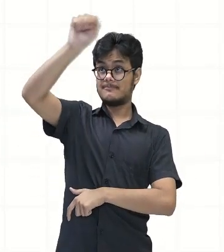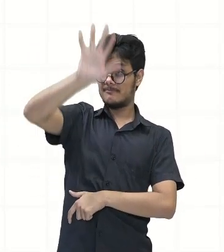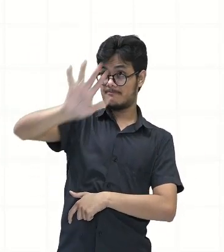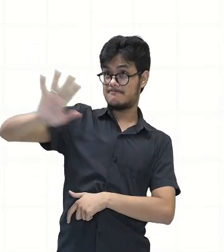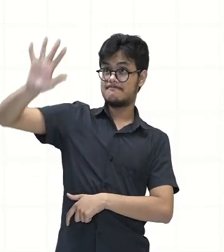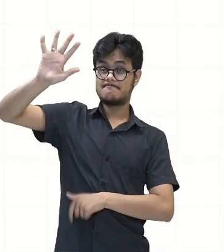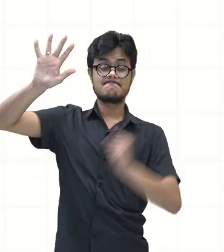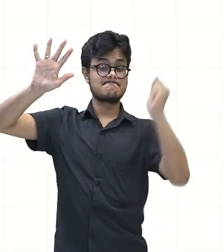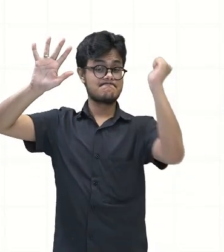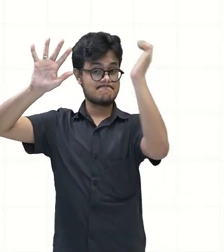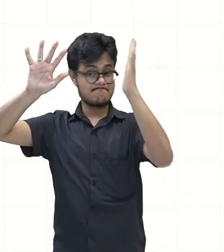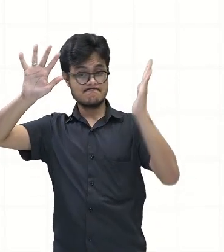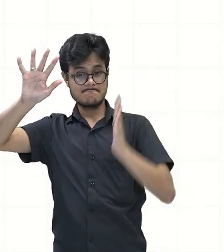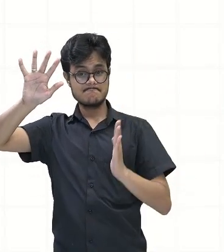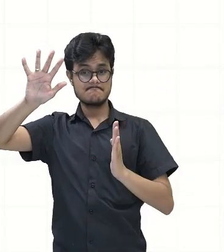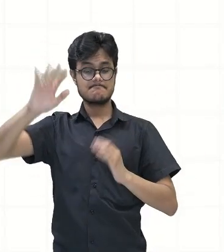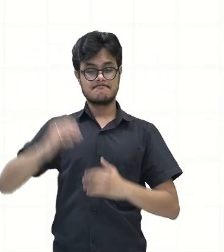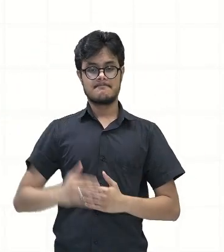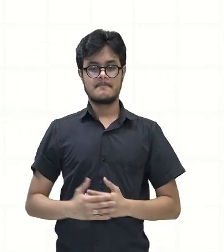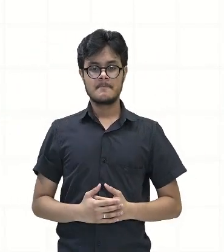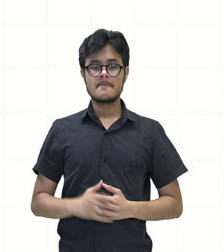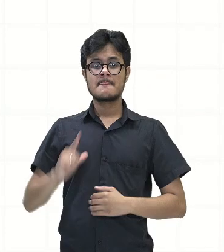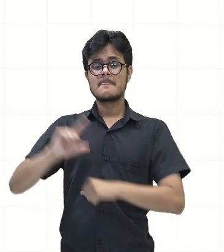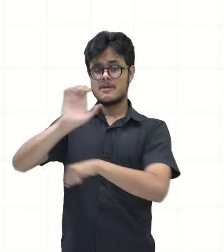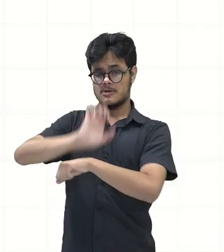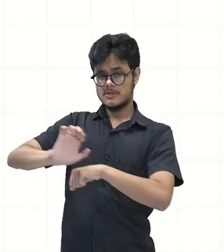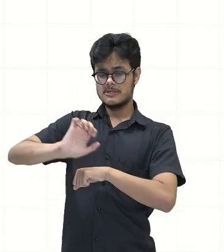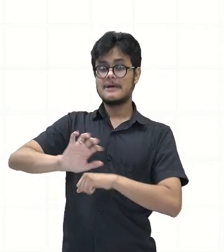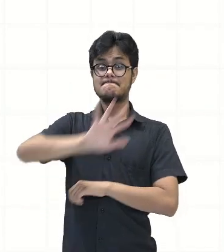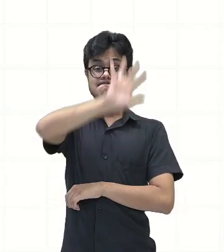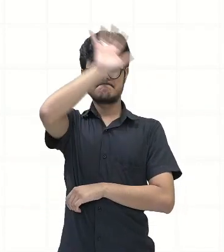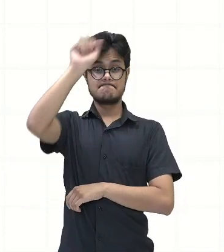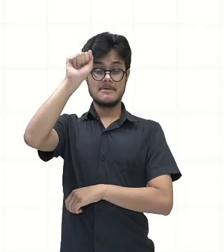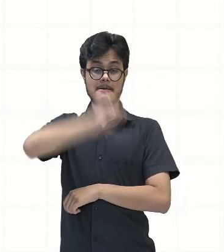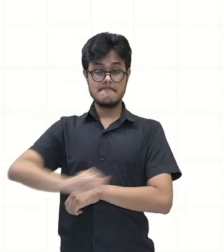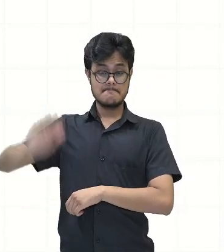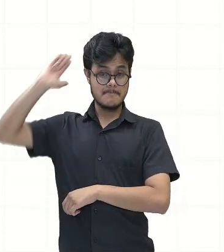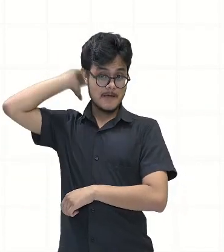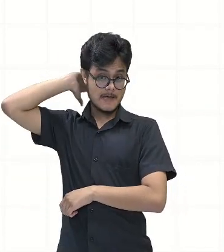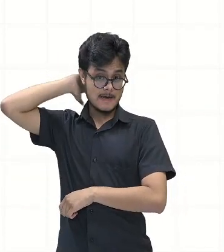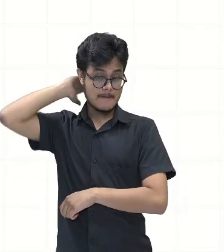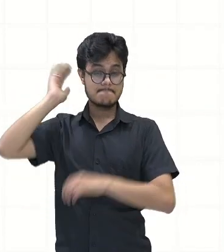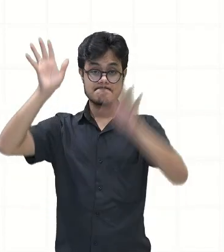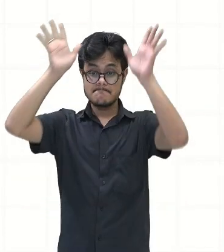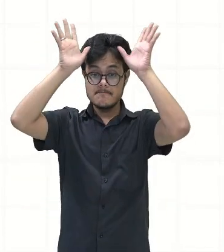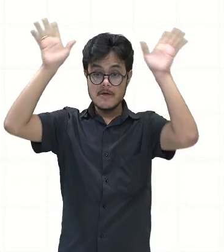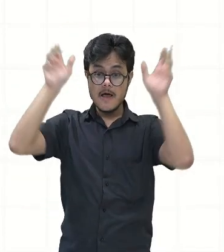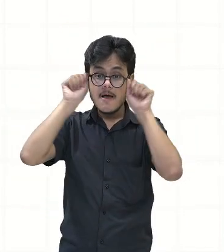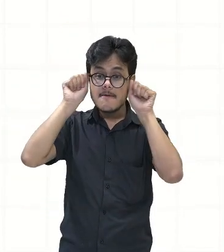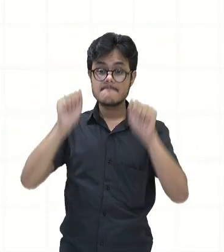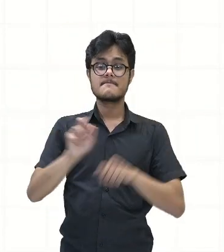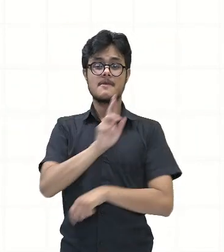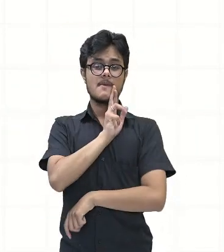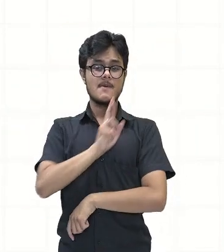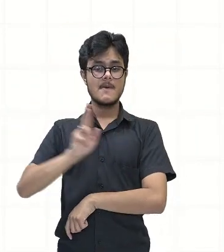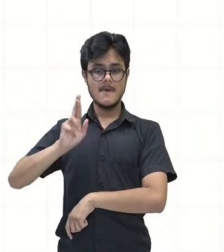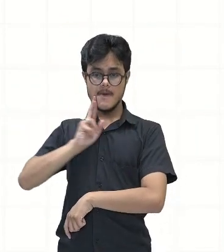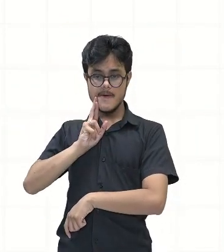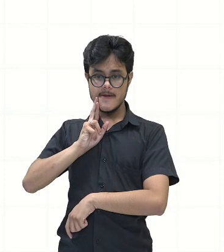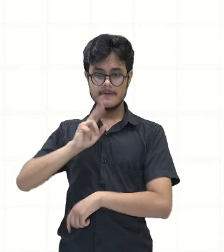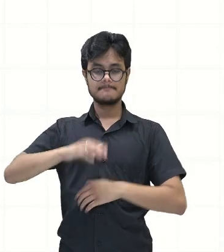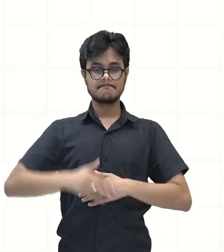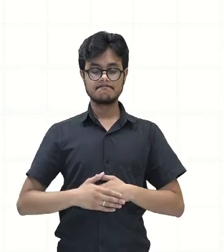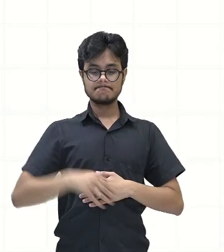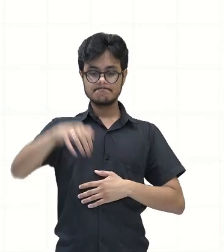Brasil, abrangendo o estado do Amazonas, Pará, Acre e Roraima, ok? Então, as bacias sedimentares,